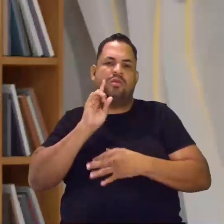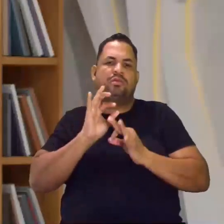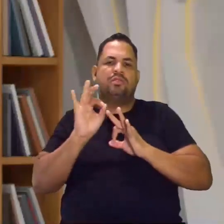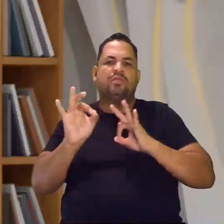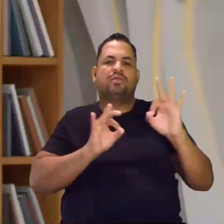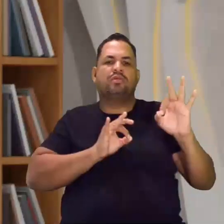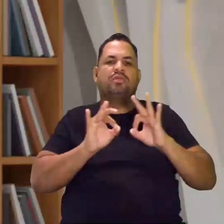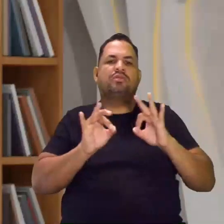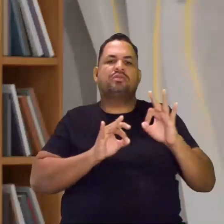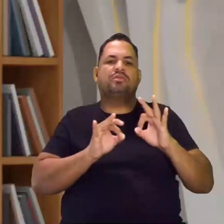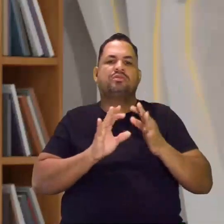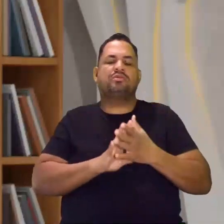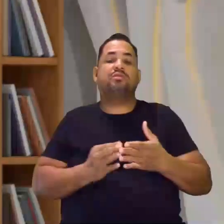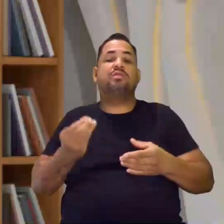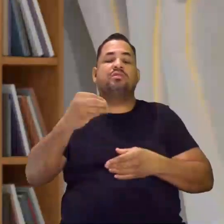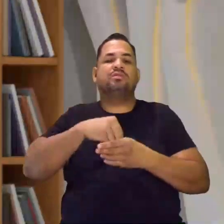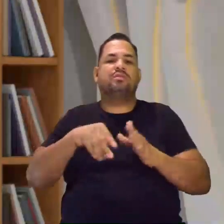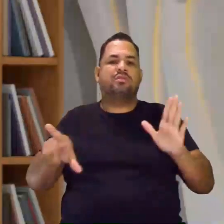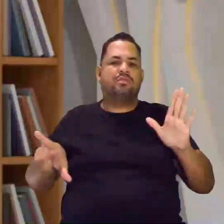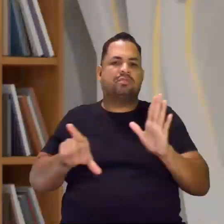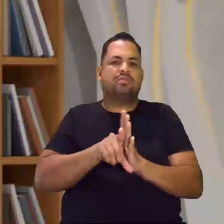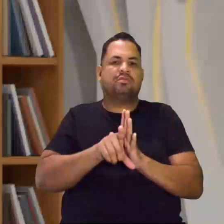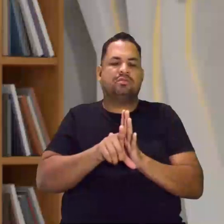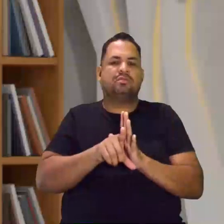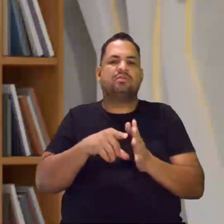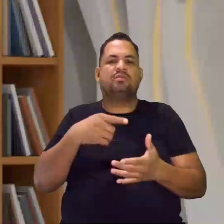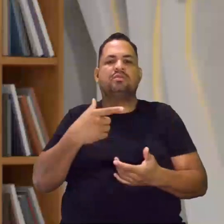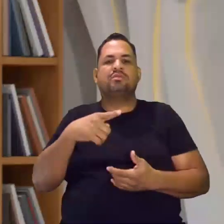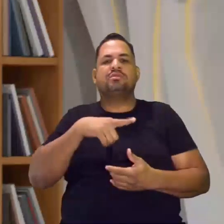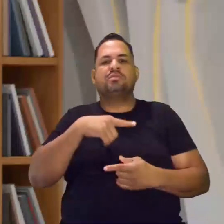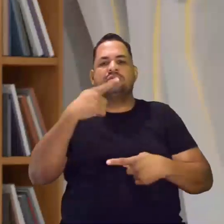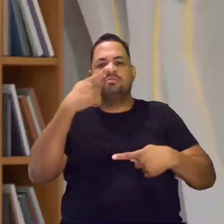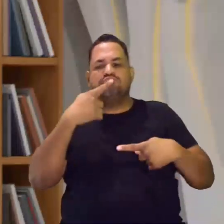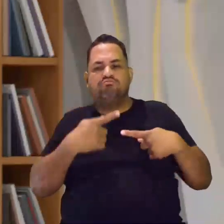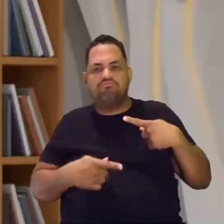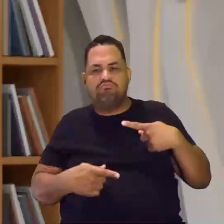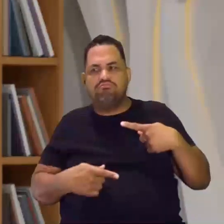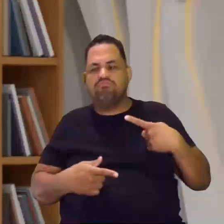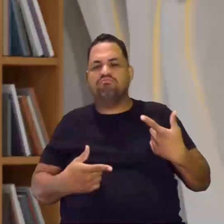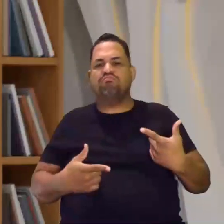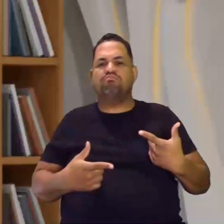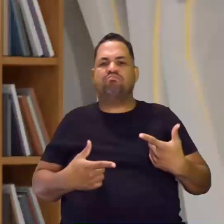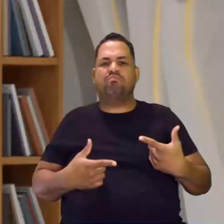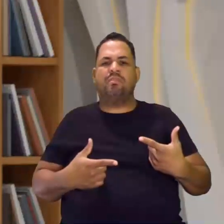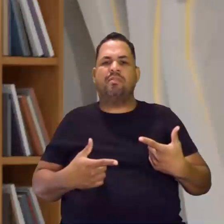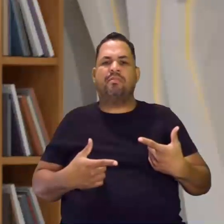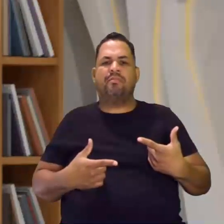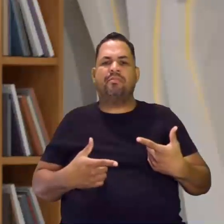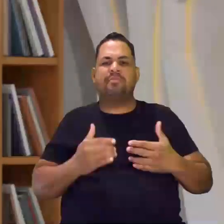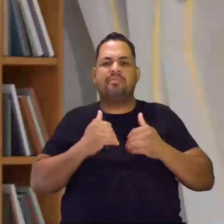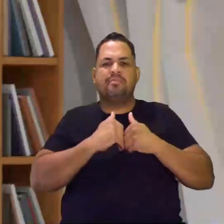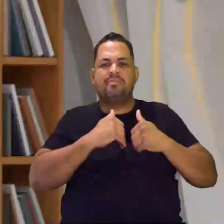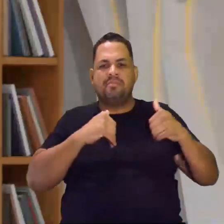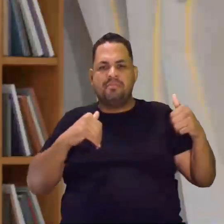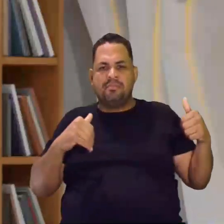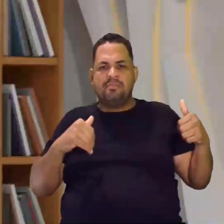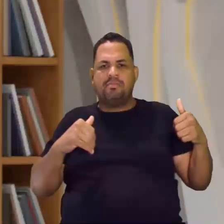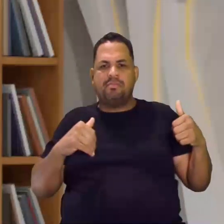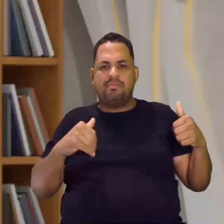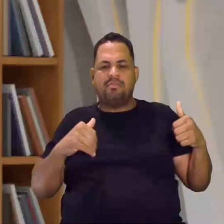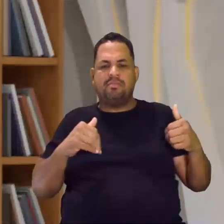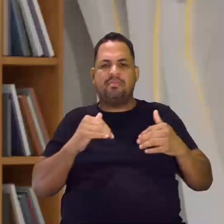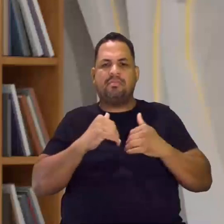foi institucionalizado. Nas leis existia a proibição existia a separação,